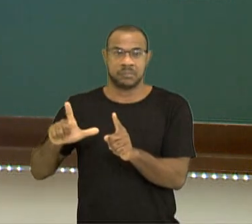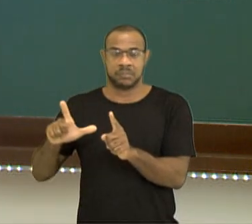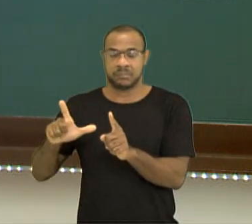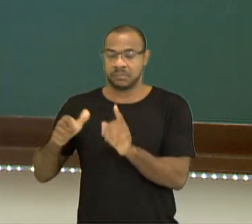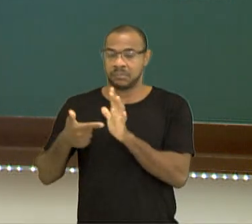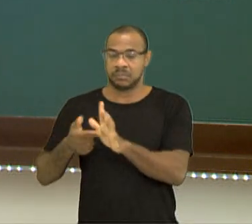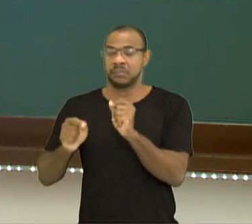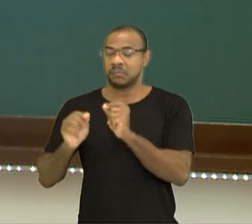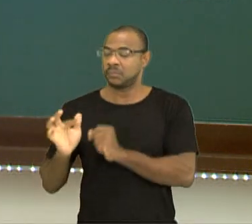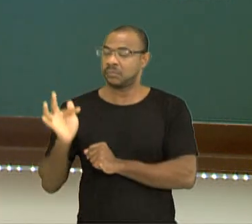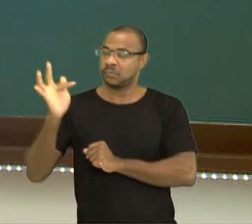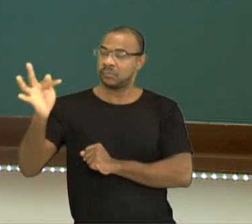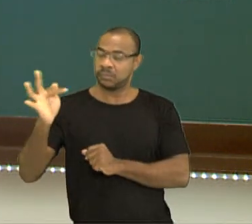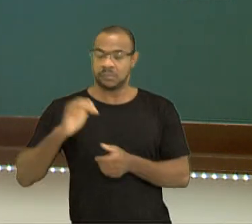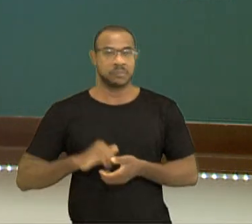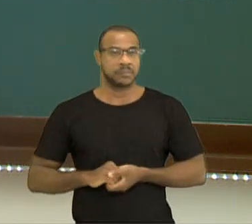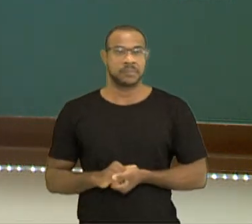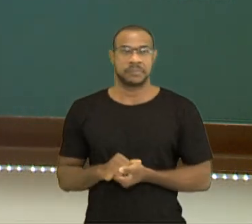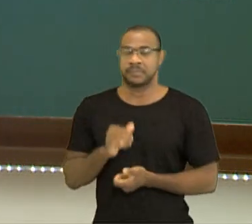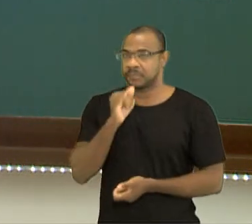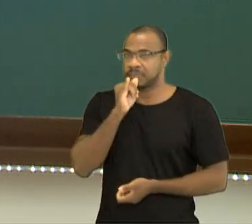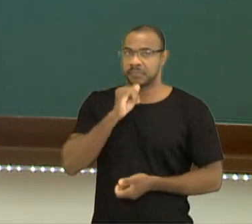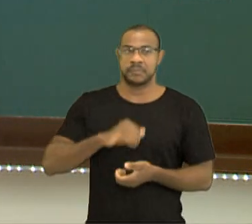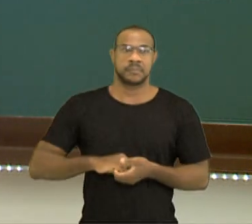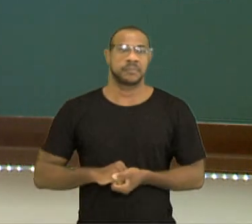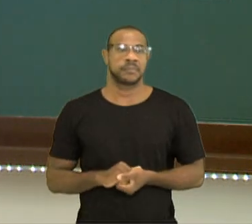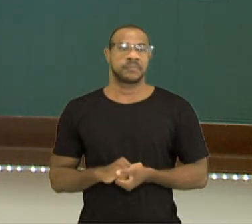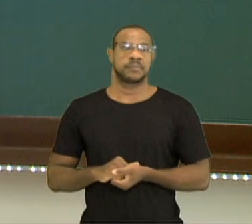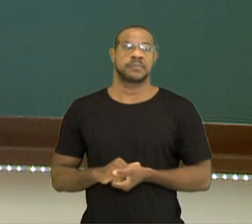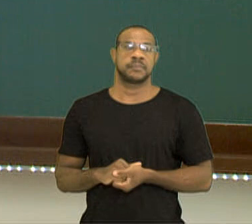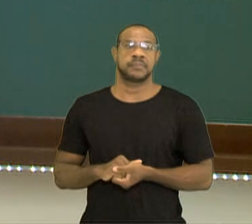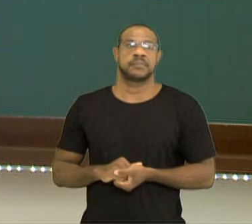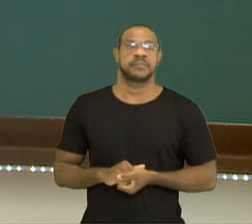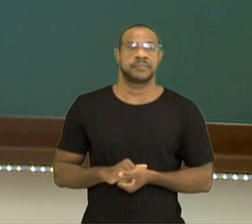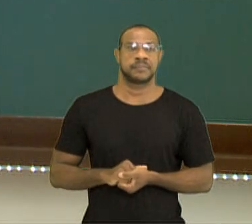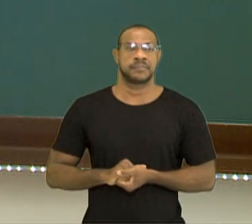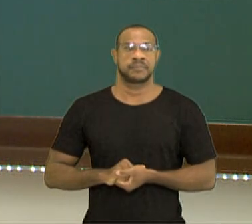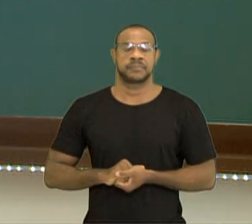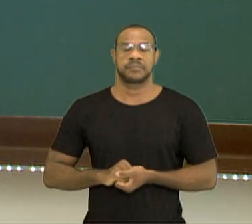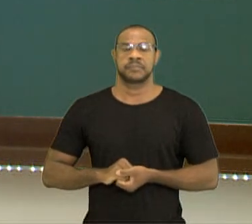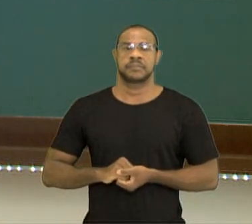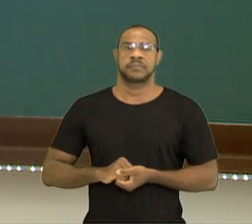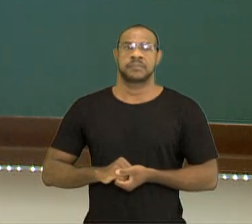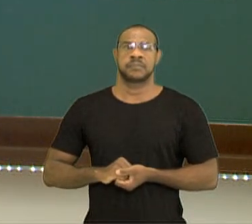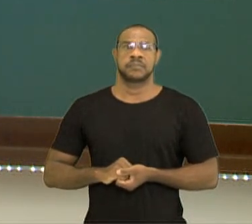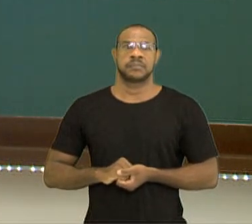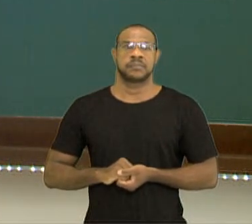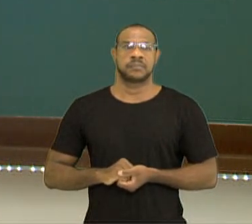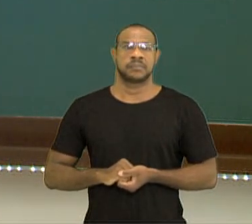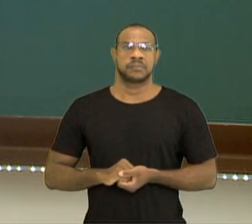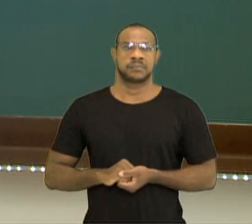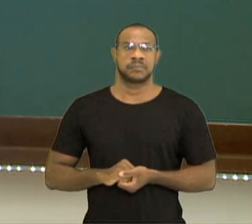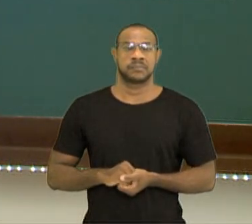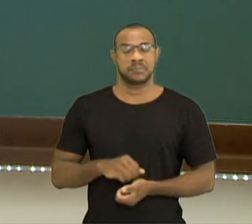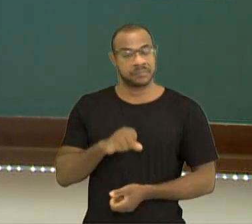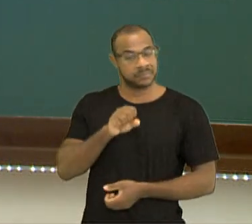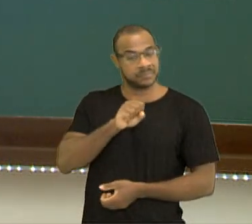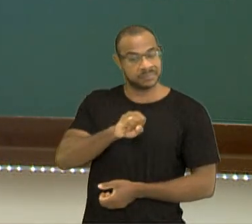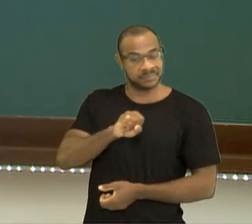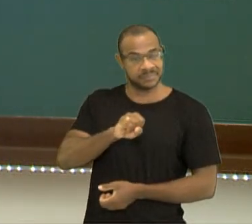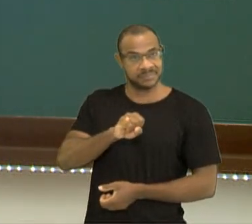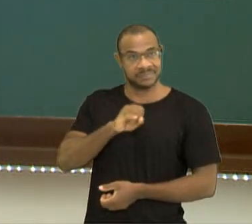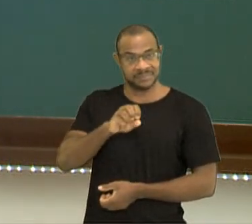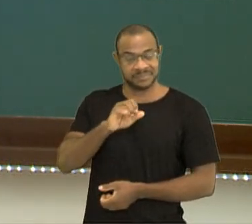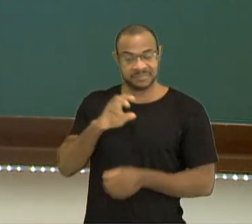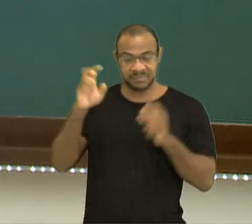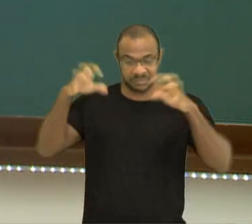futuro. Bora ver mais exemplos aqui, ó. If it rains, I won't go to the park. Se chover, eu não irei